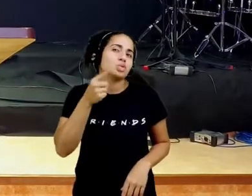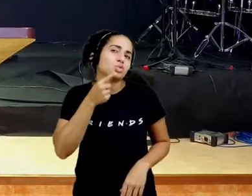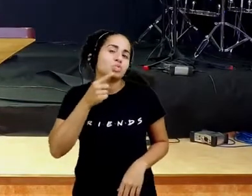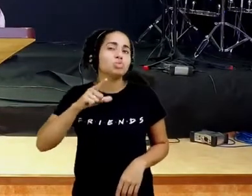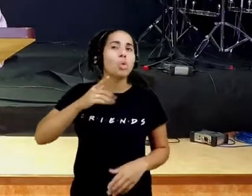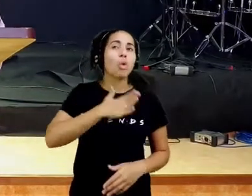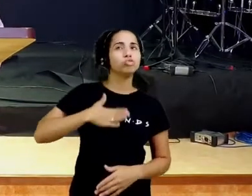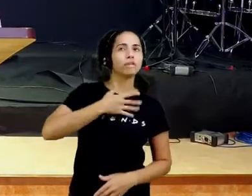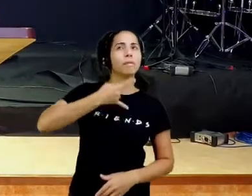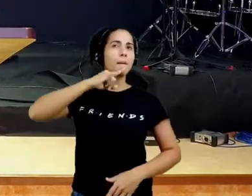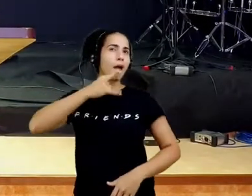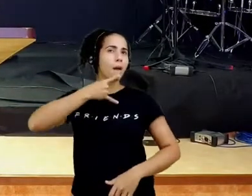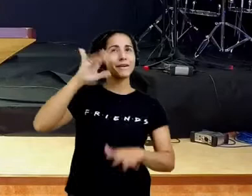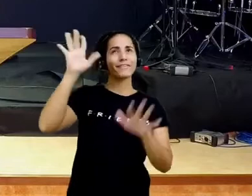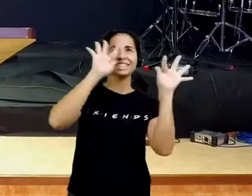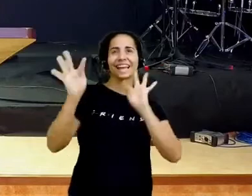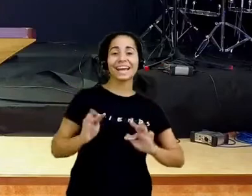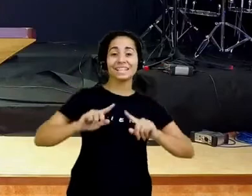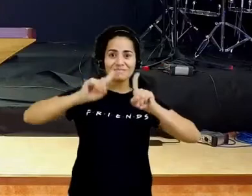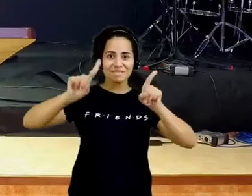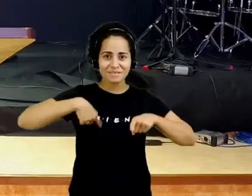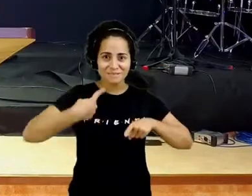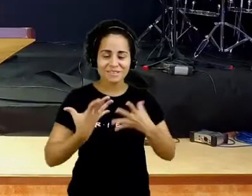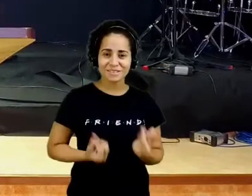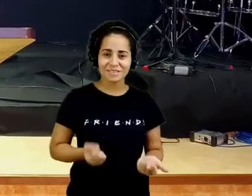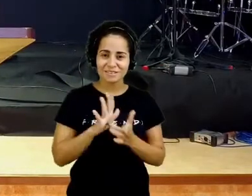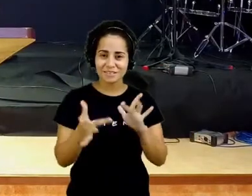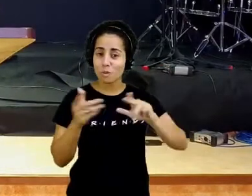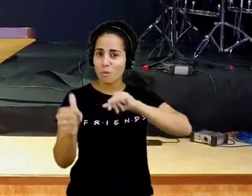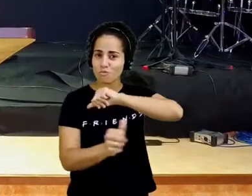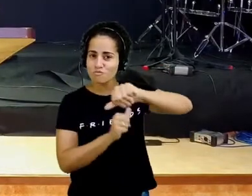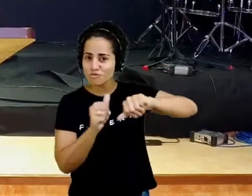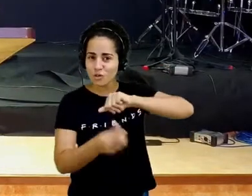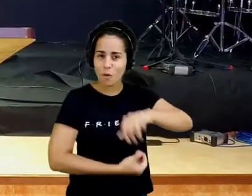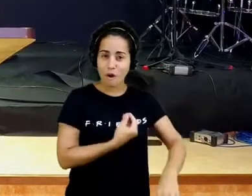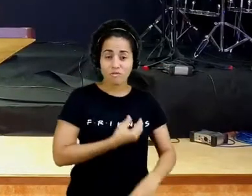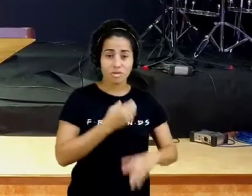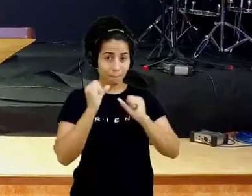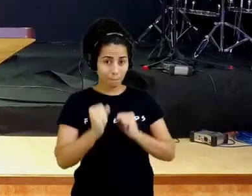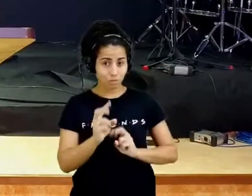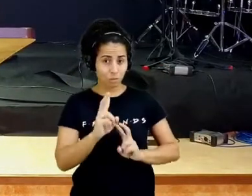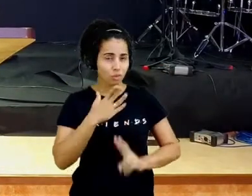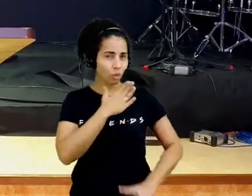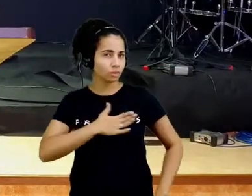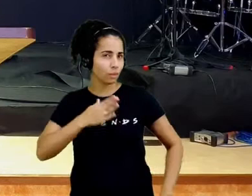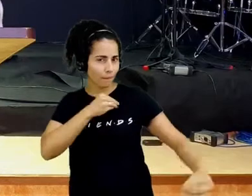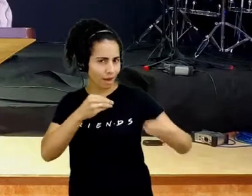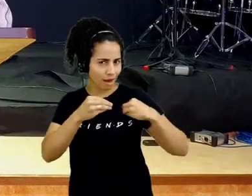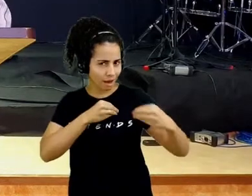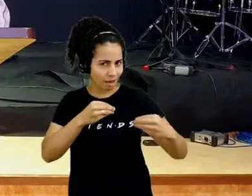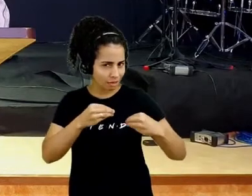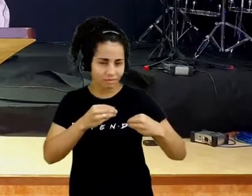vive. Porque Deus, queridos, nos resgatou, Deus convidou, escolheu e separou eu e você